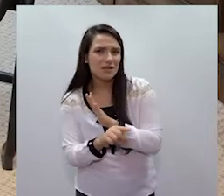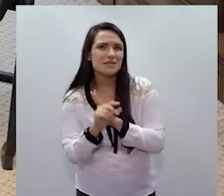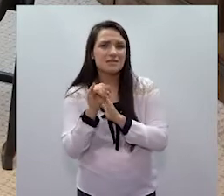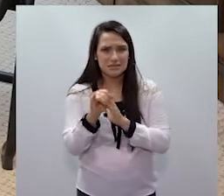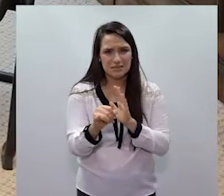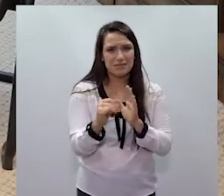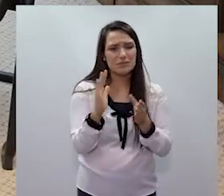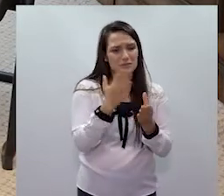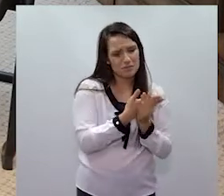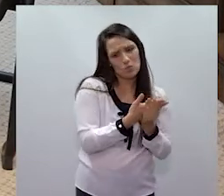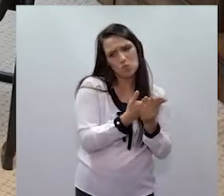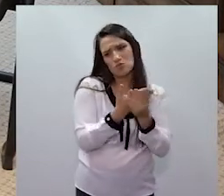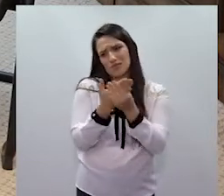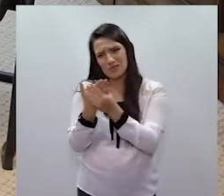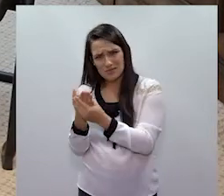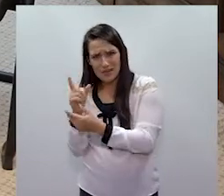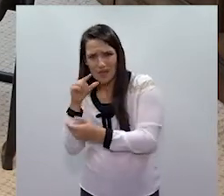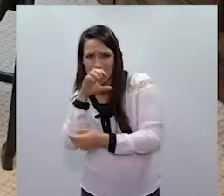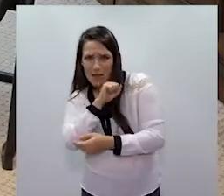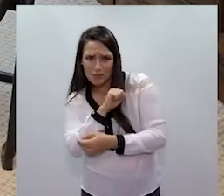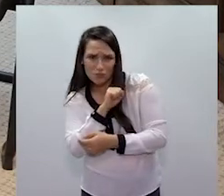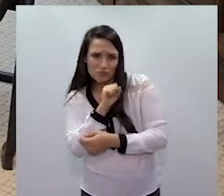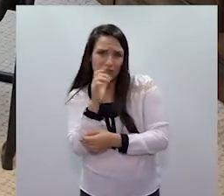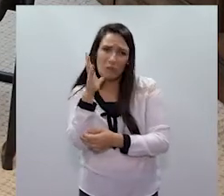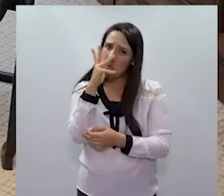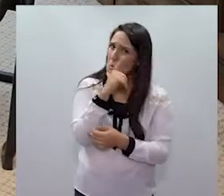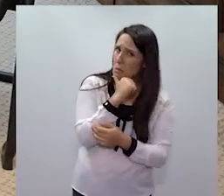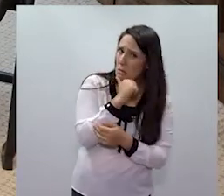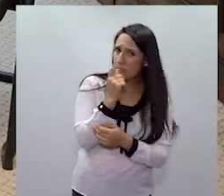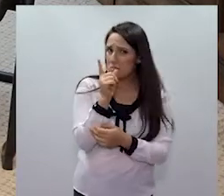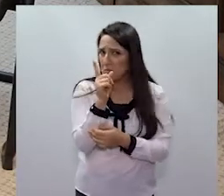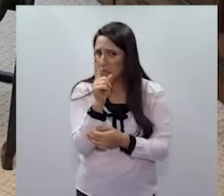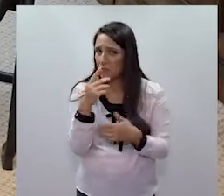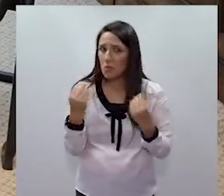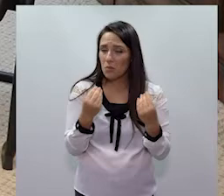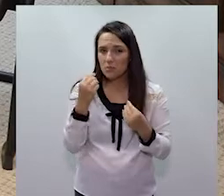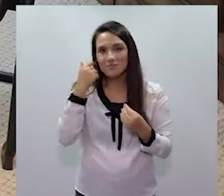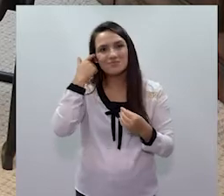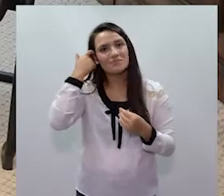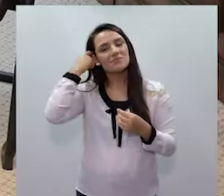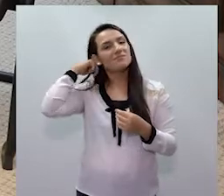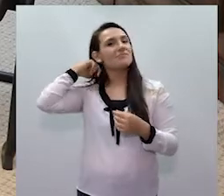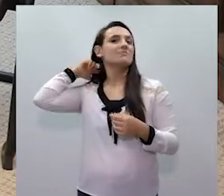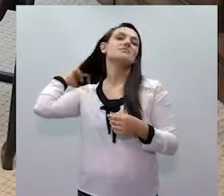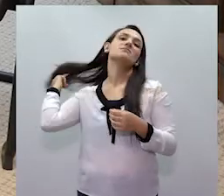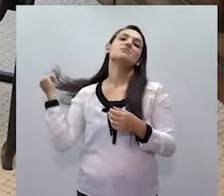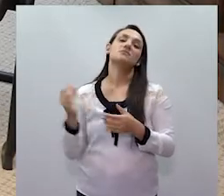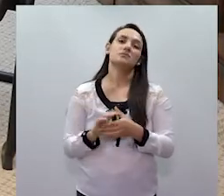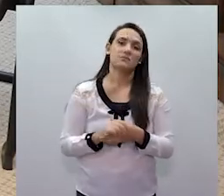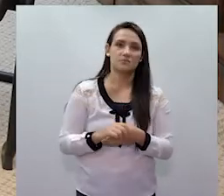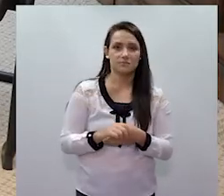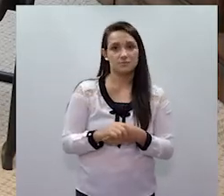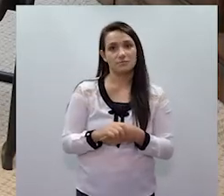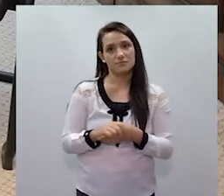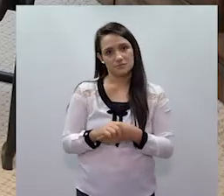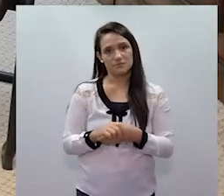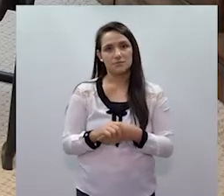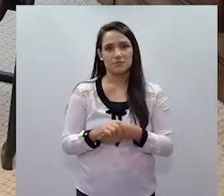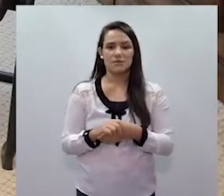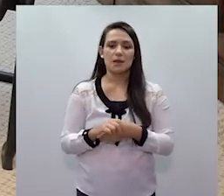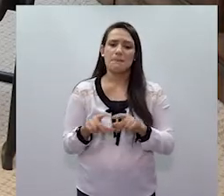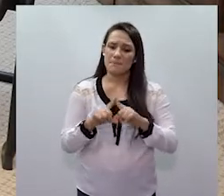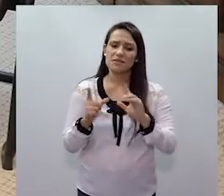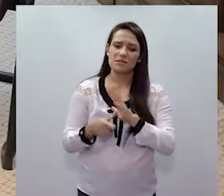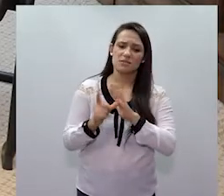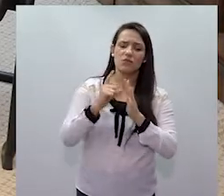de processo é muito longo, esse processo é muito longo, mas na verdade a senhora falou aí sobre essa questão do endividamento na apresentação